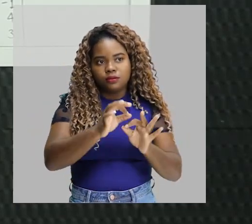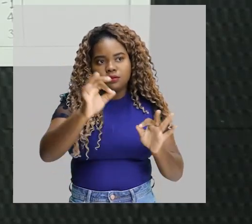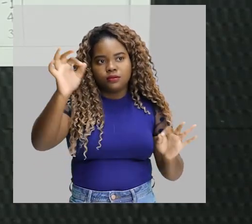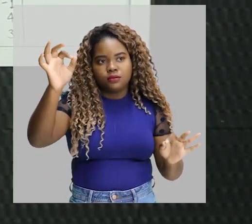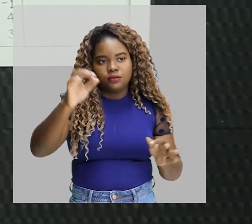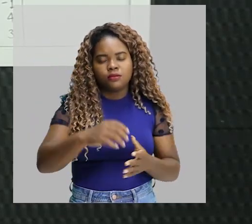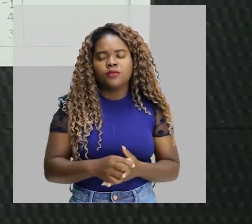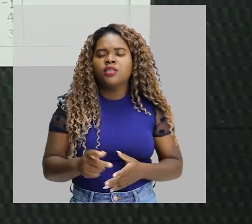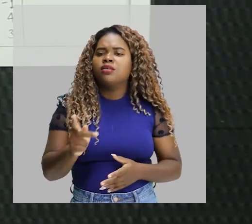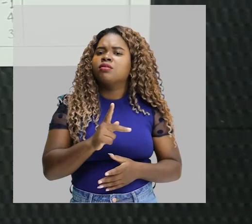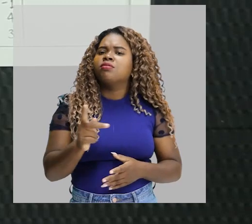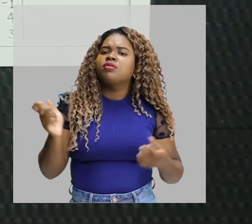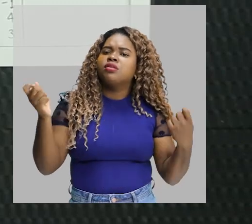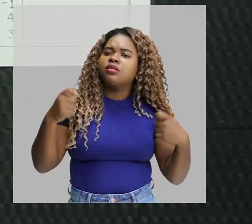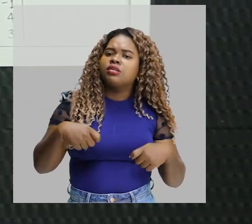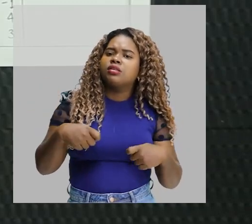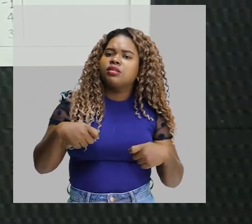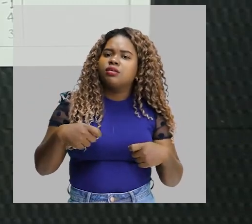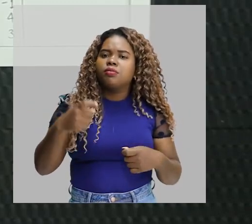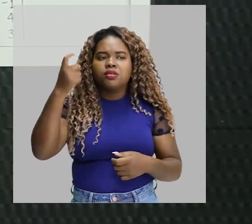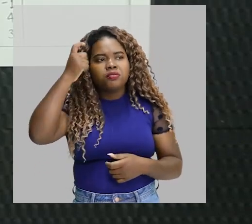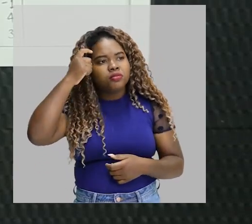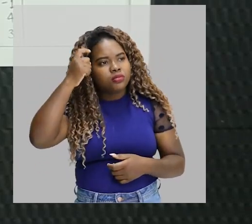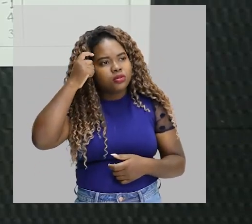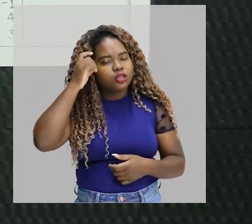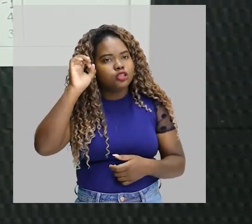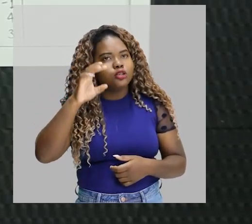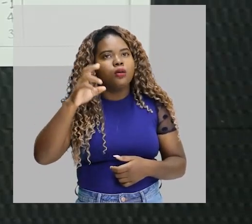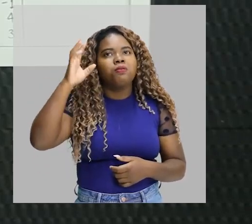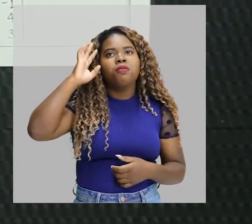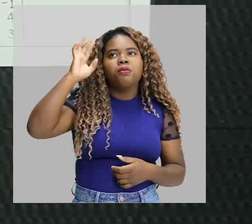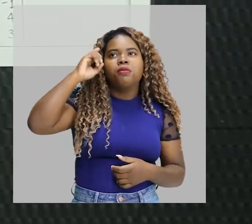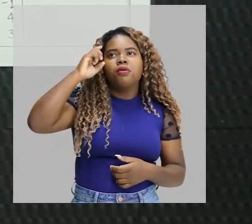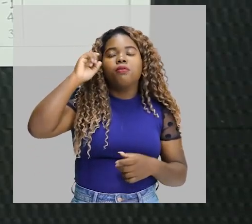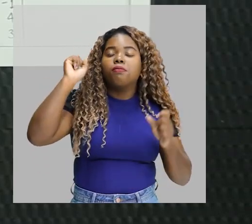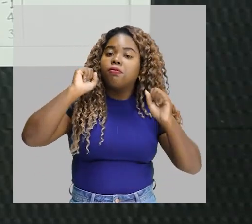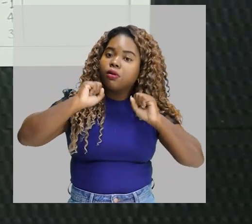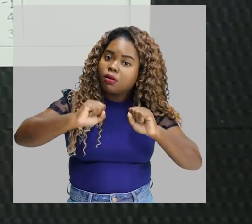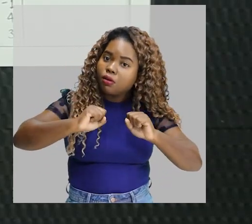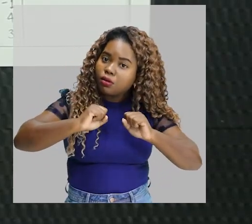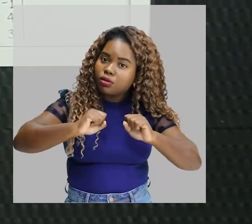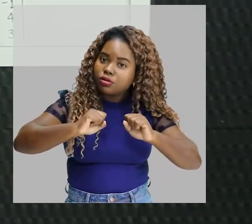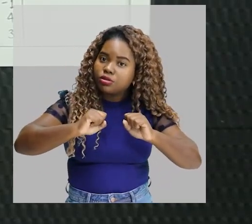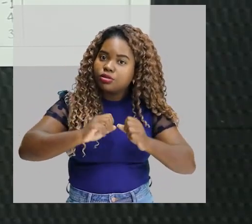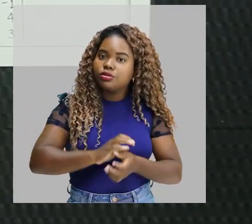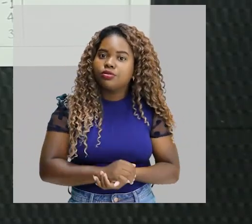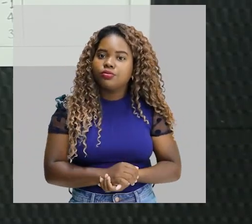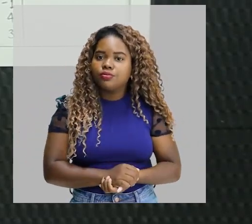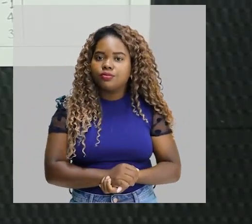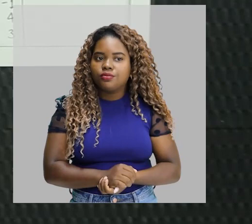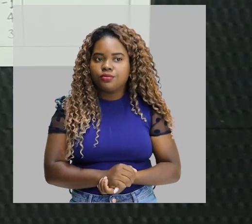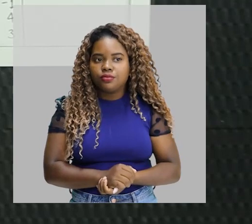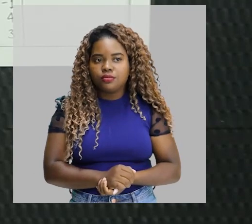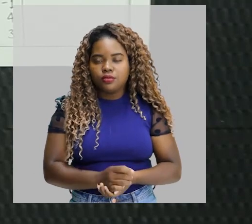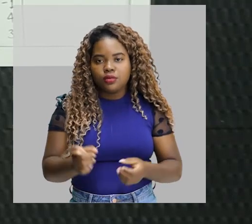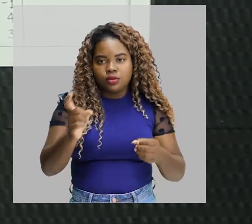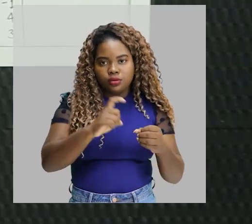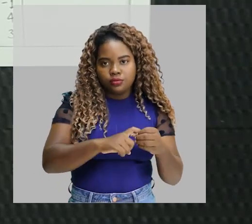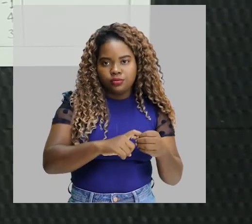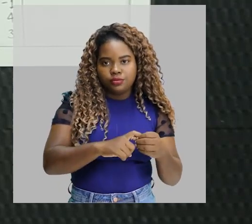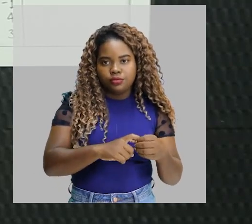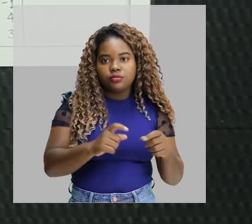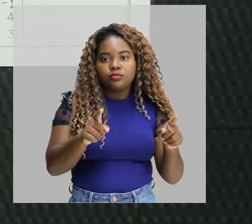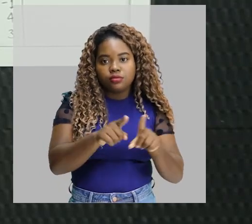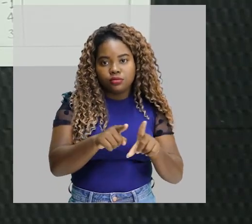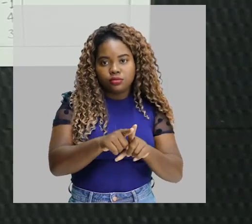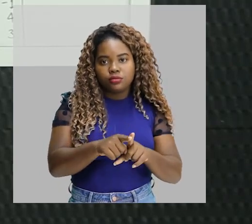tranquilidade a pessoa possa fazer esses produtos de cabeça pode já pode colocando o resultado dos produtos e na volta você